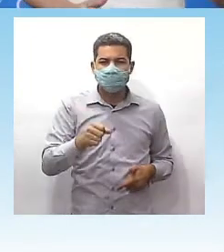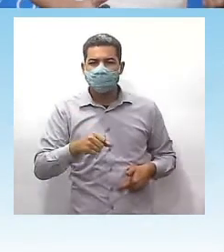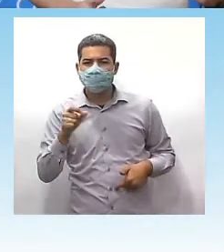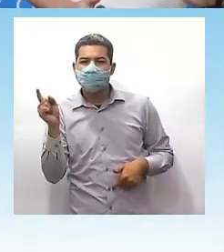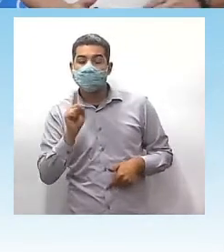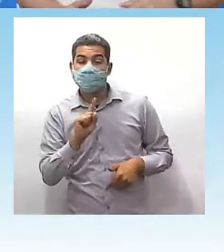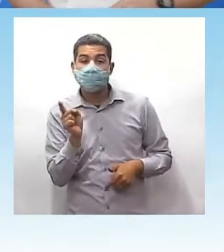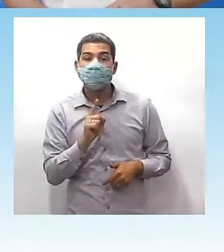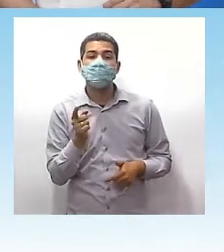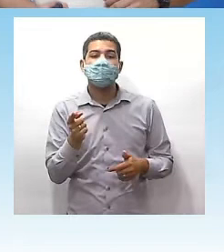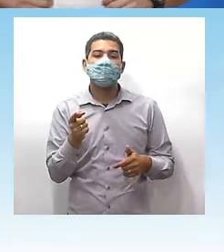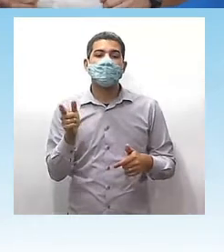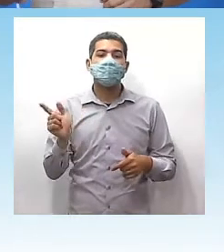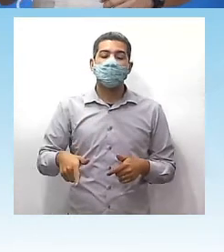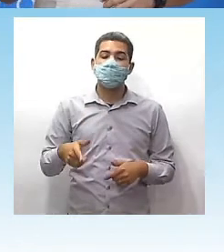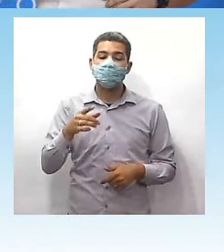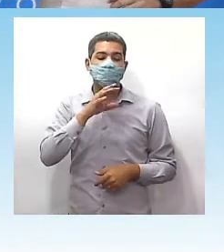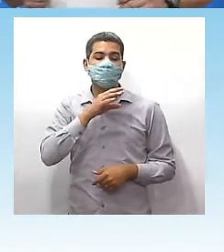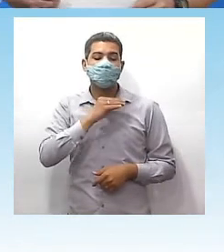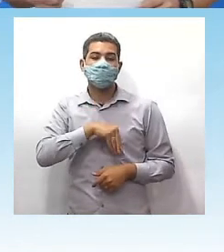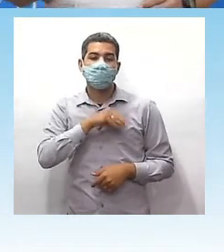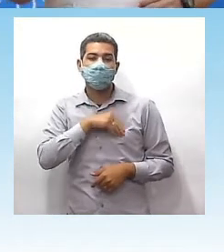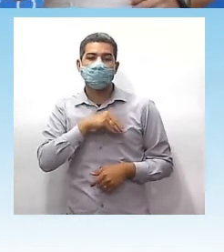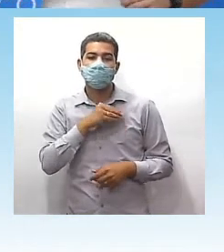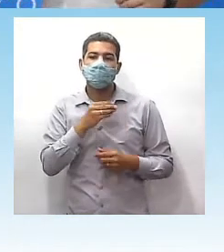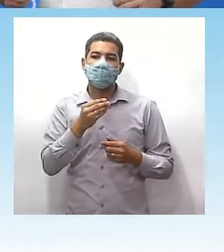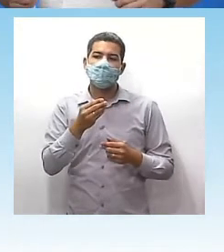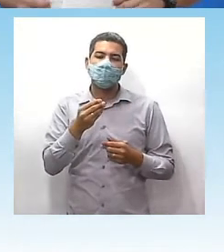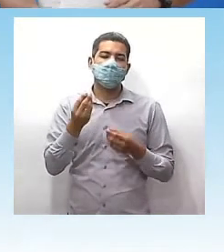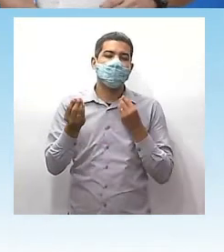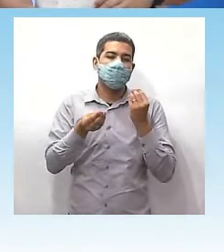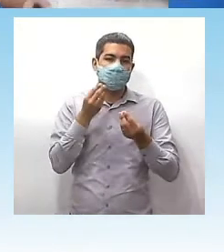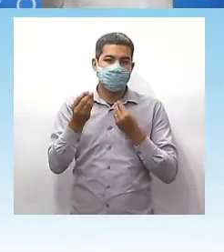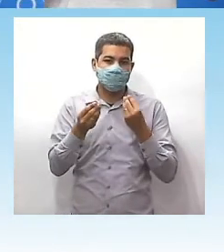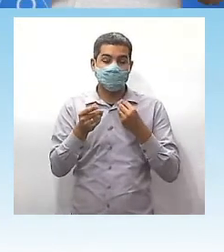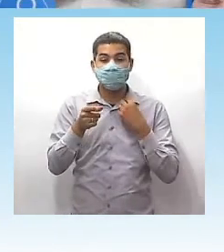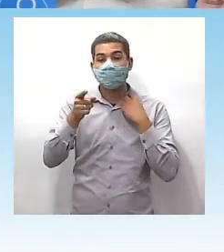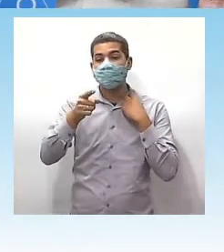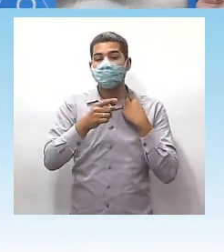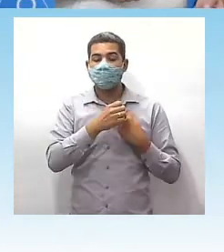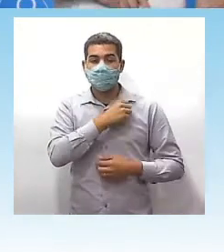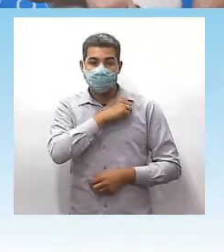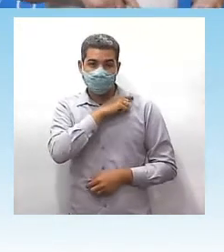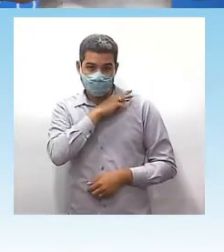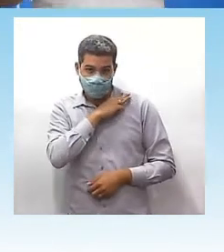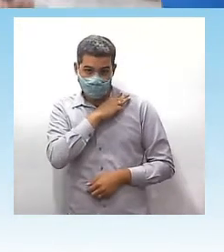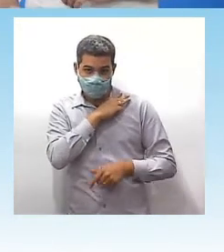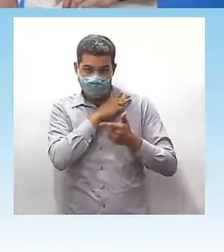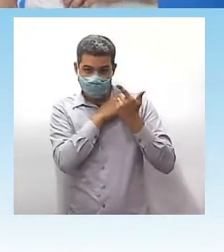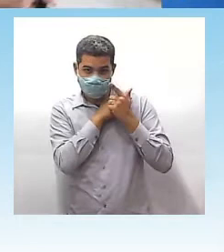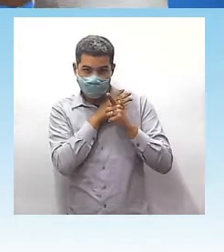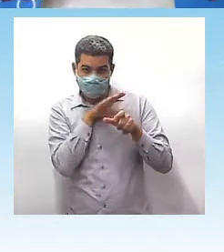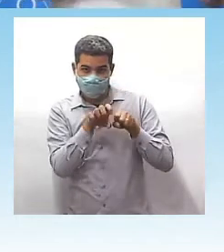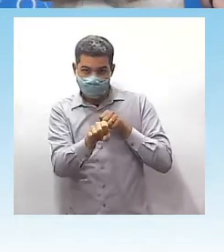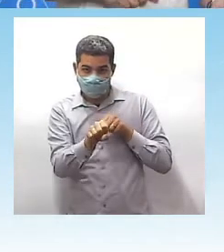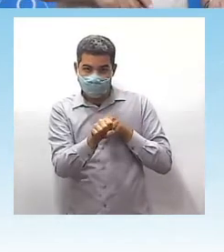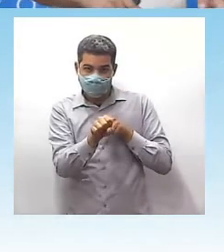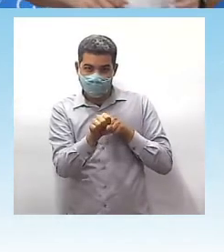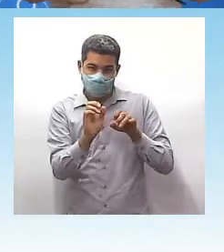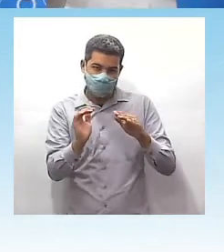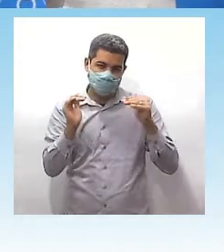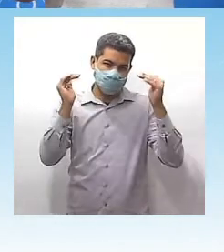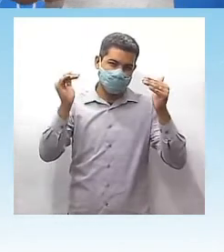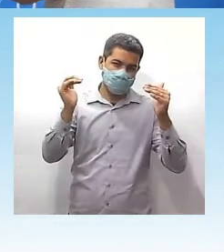a renda familiar, qual o nível educacional. Tem ensino médio completo? Não tem? Tem nível